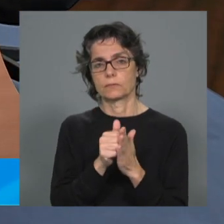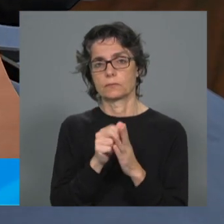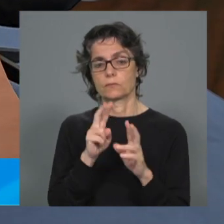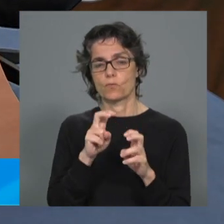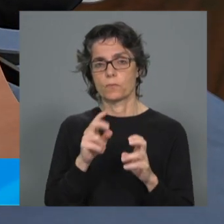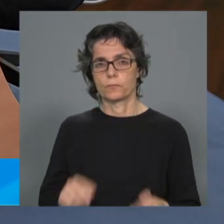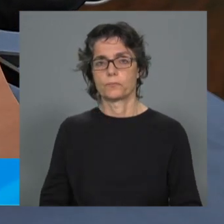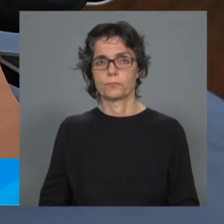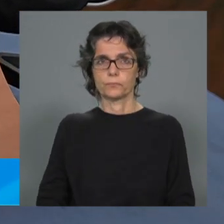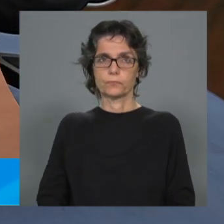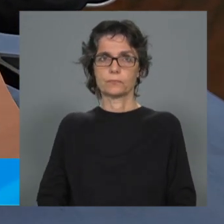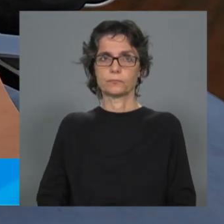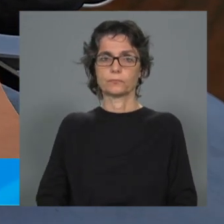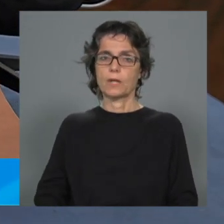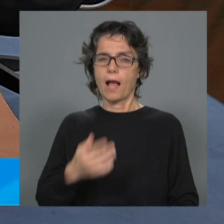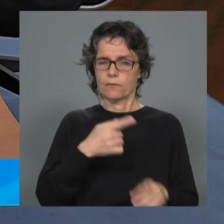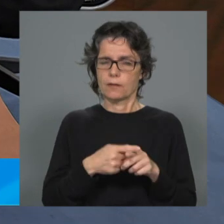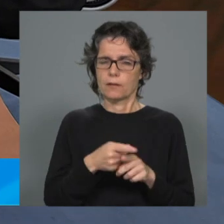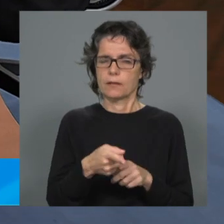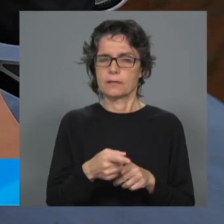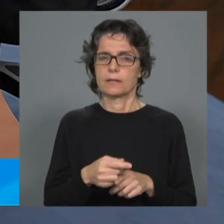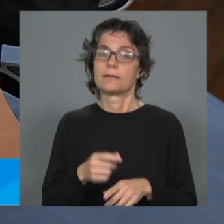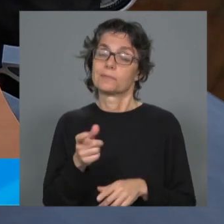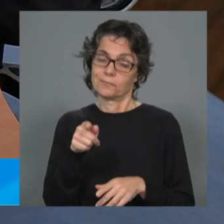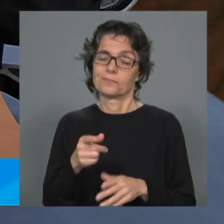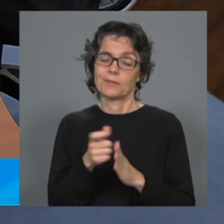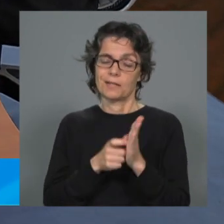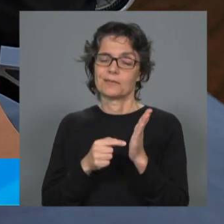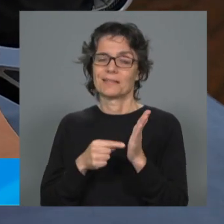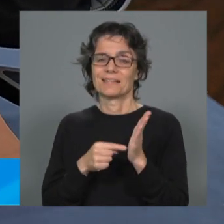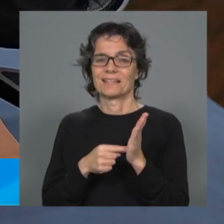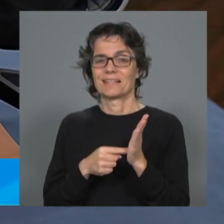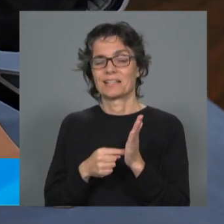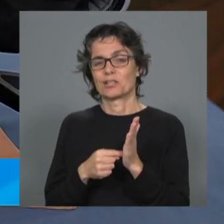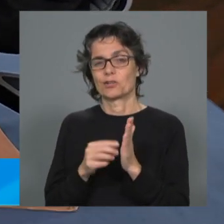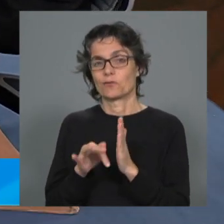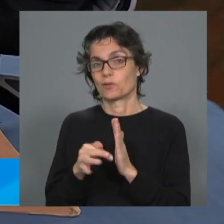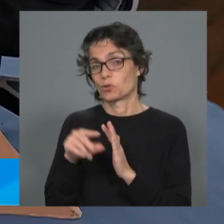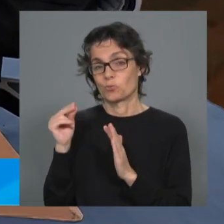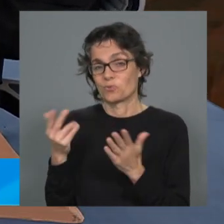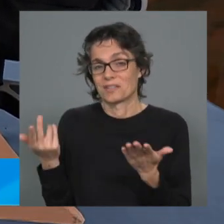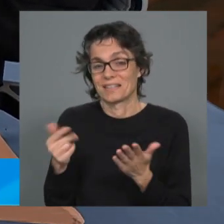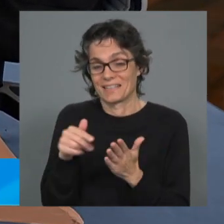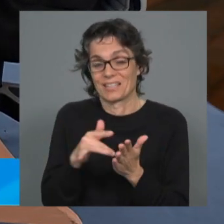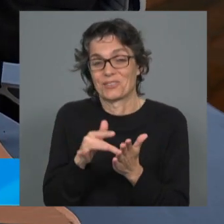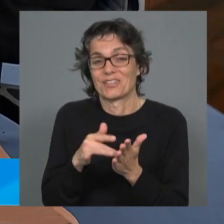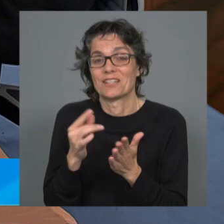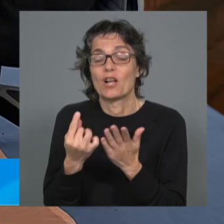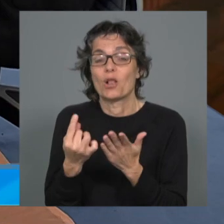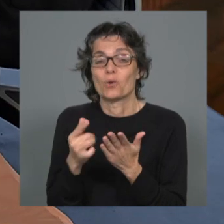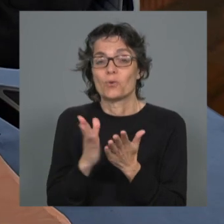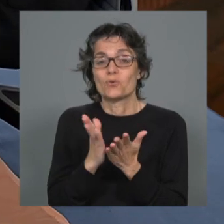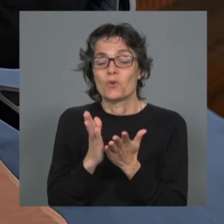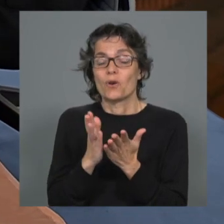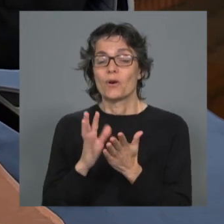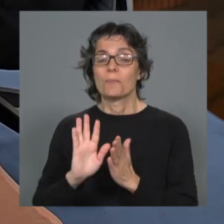São curiosidades interessantes e que ajudam muito a ler. Este vocabulário não se esgota neste livro, nem foi tomado todo a partir deste livro, mas